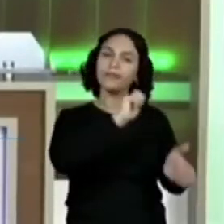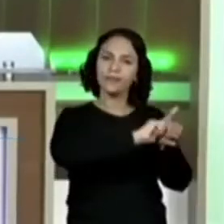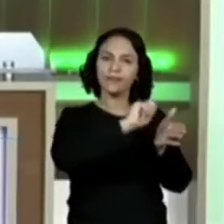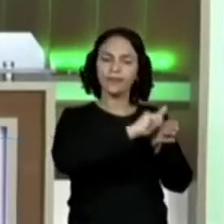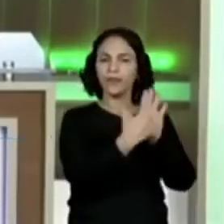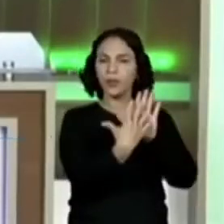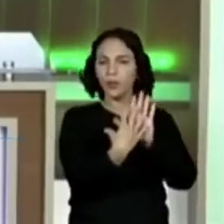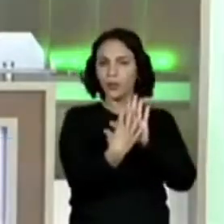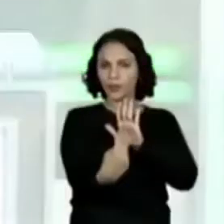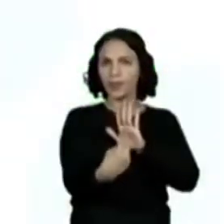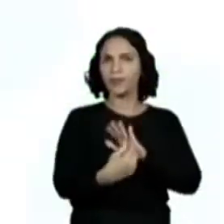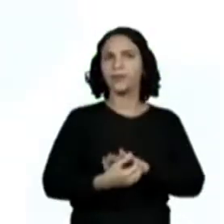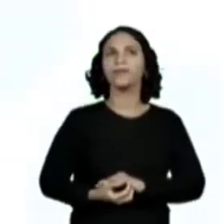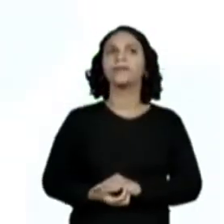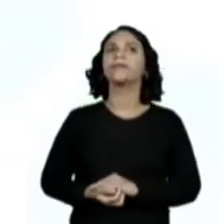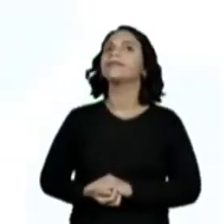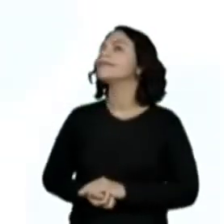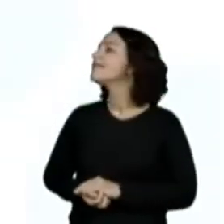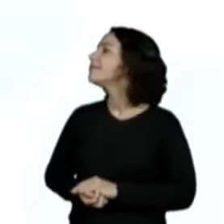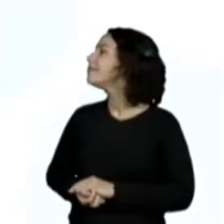seu material para registro.